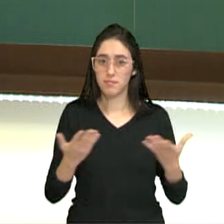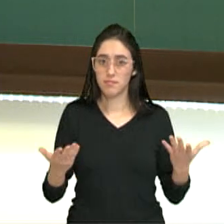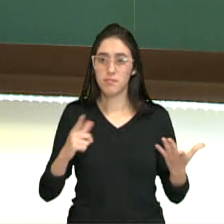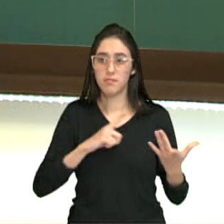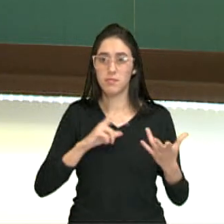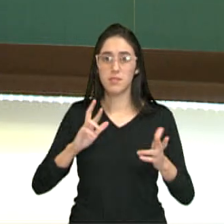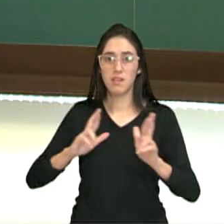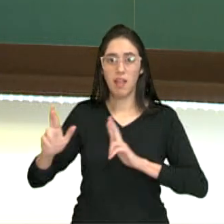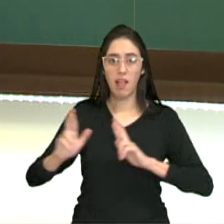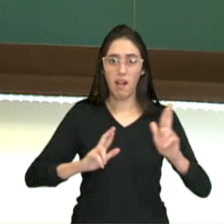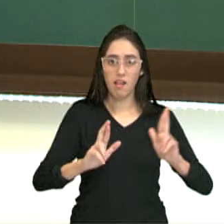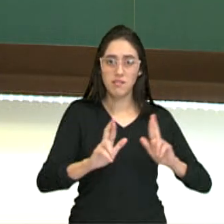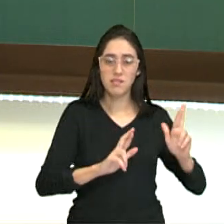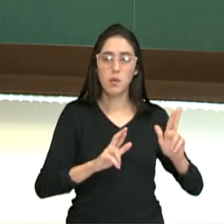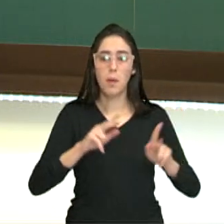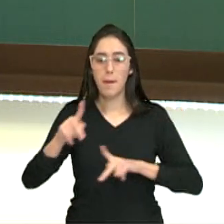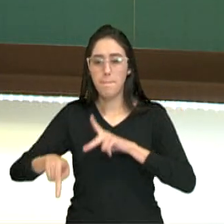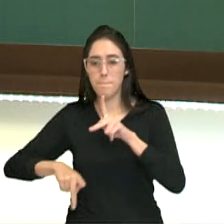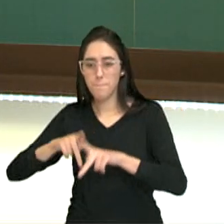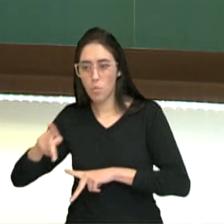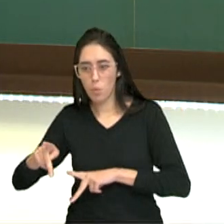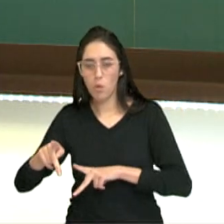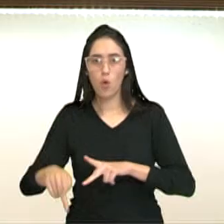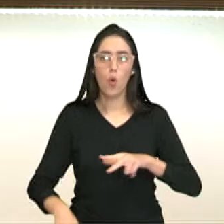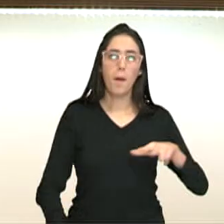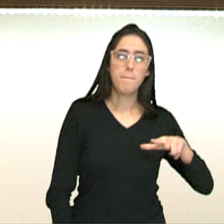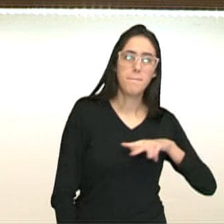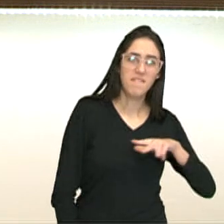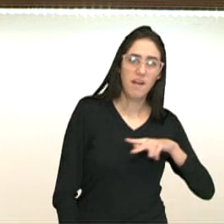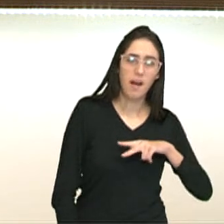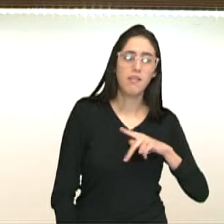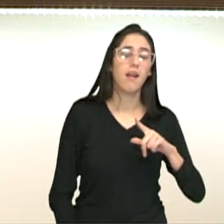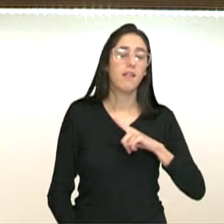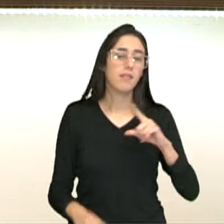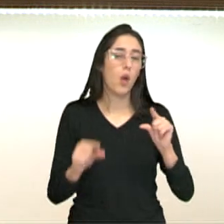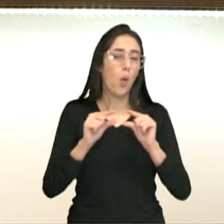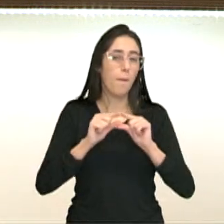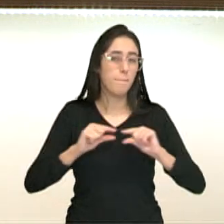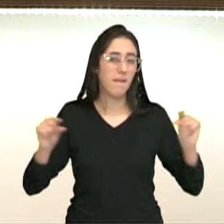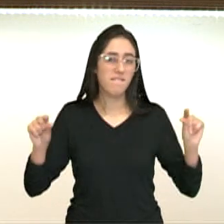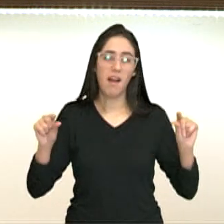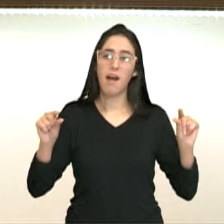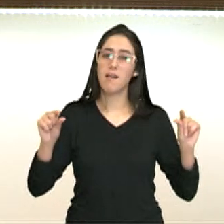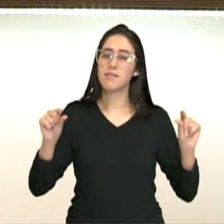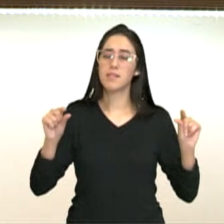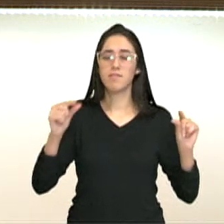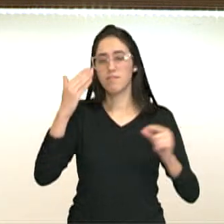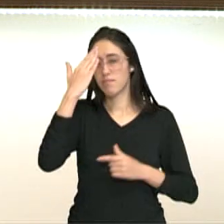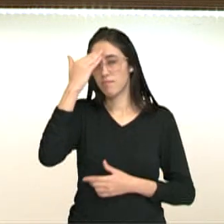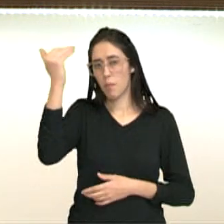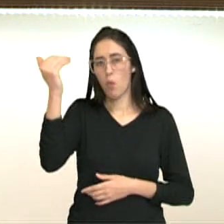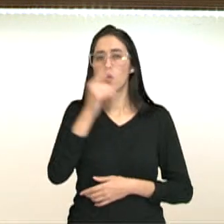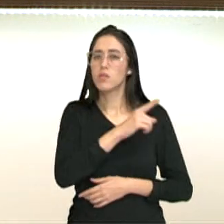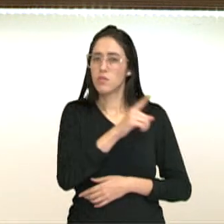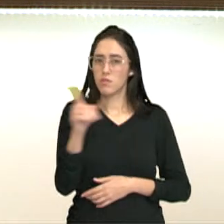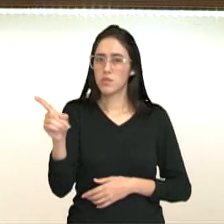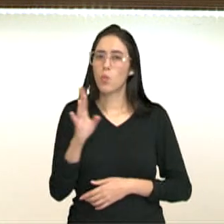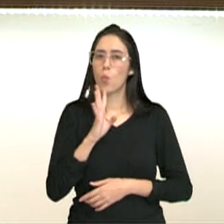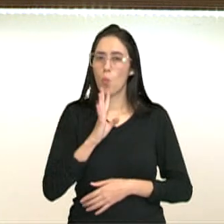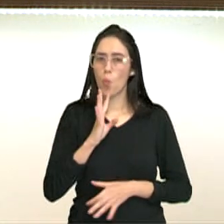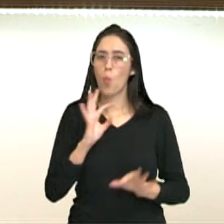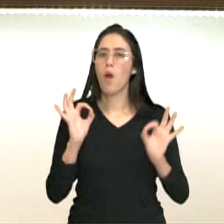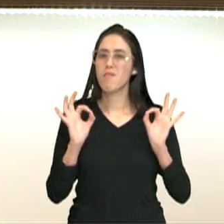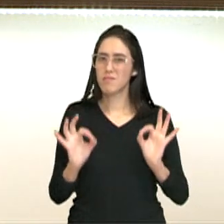entre público e privada, ela é marcada por uma frase muito característica que eu tenho certeza que todos vocês